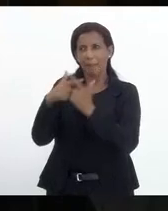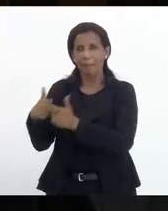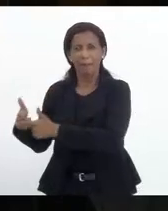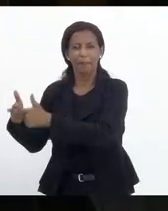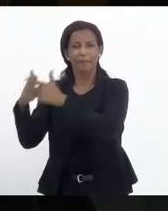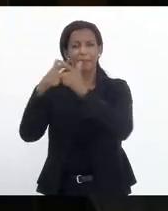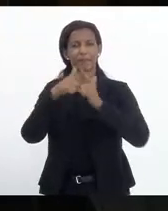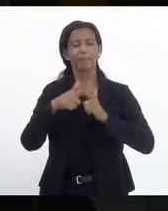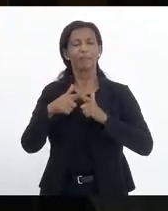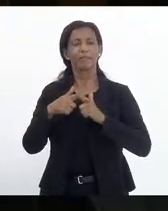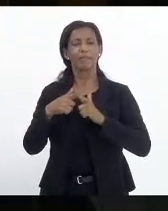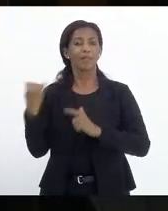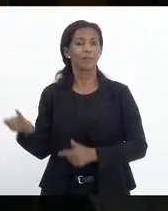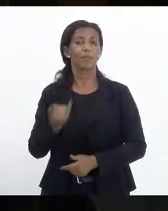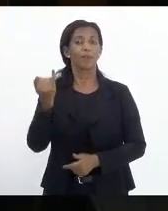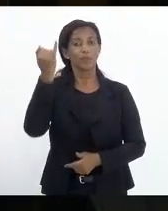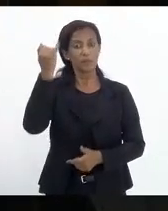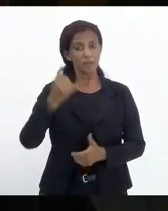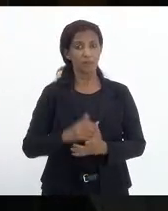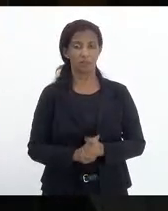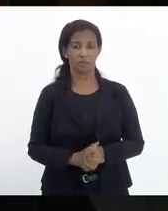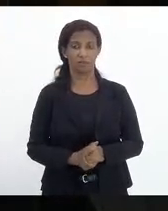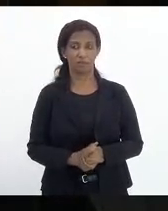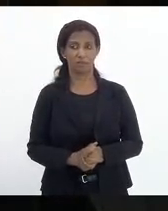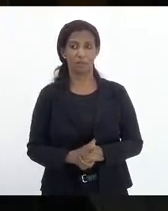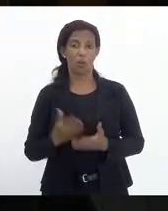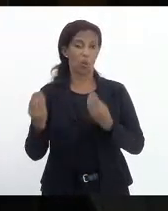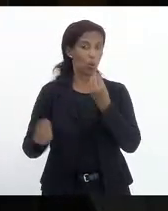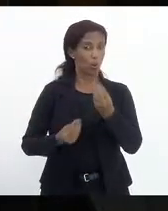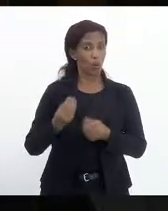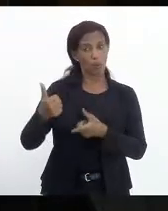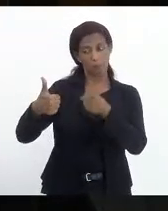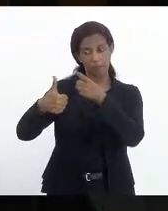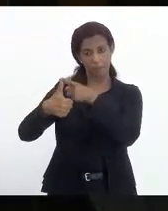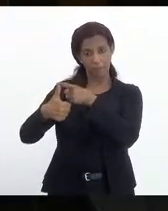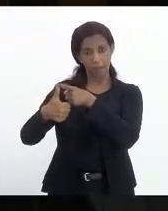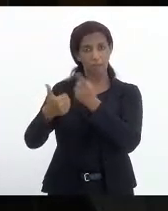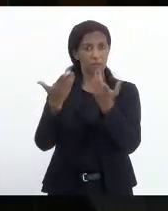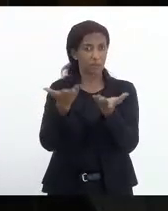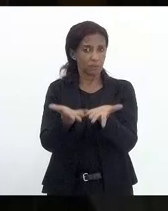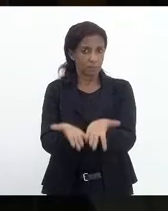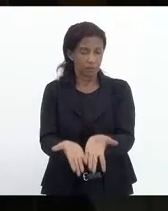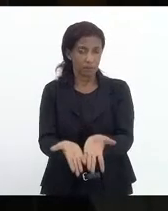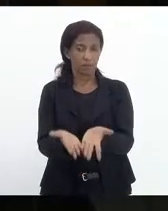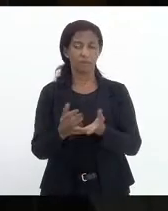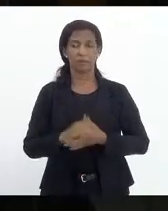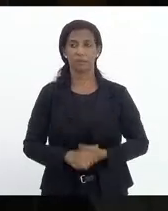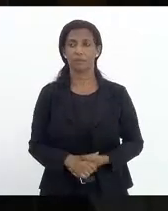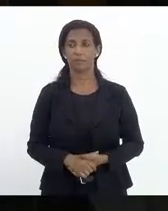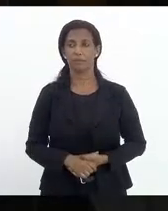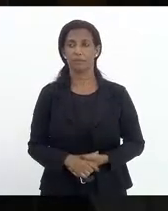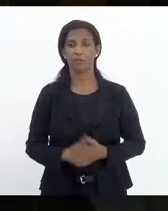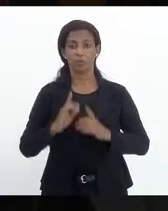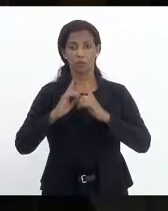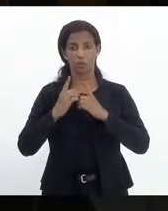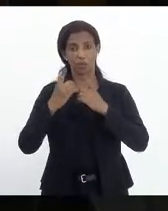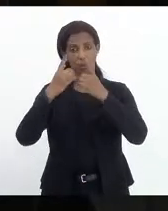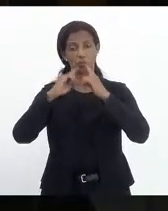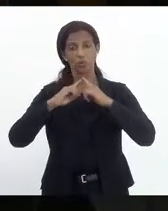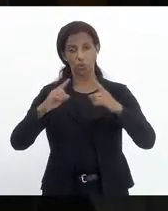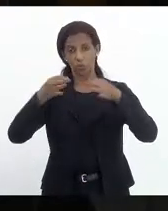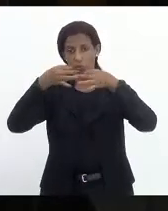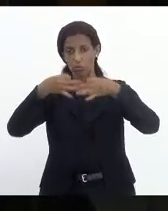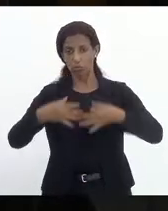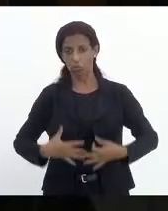questões importantíssimas como a primeira que o senhor levantou aqui no seu seu discurso